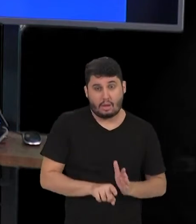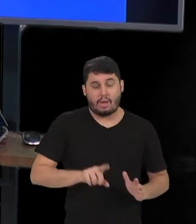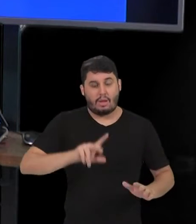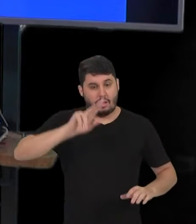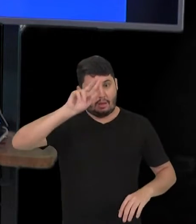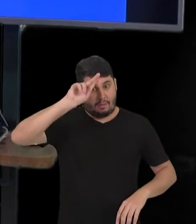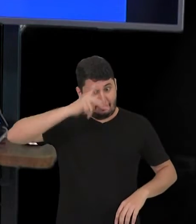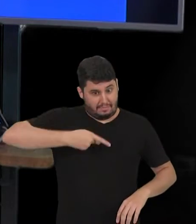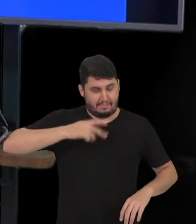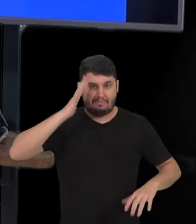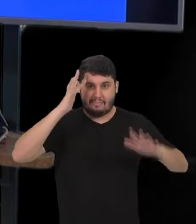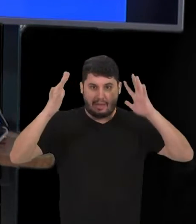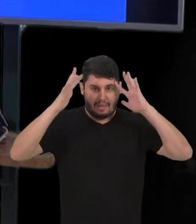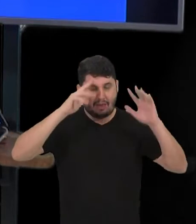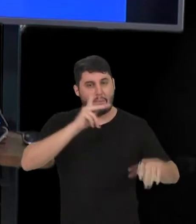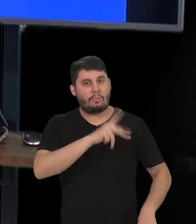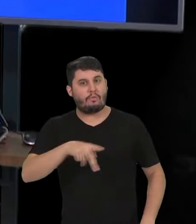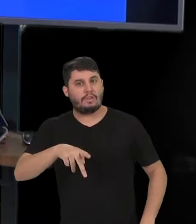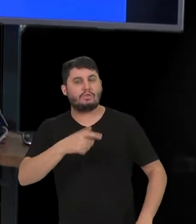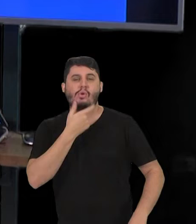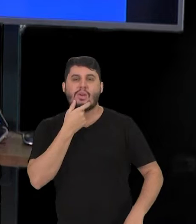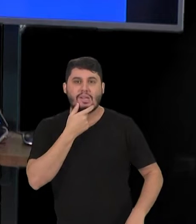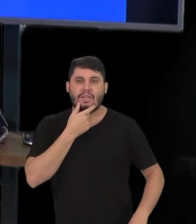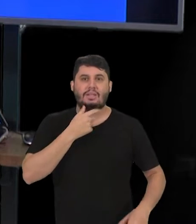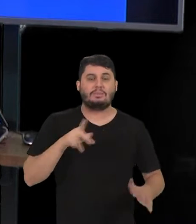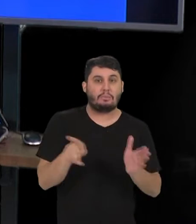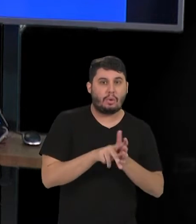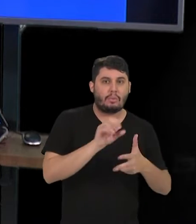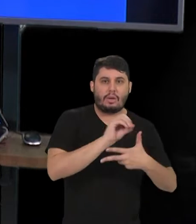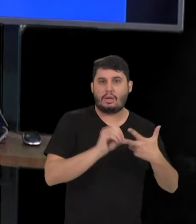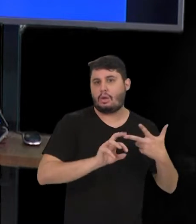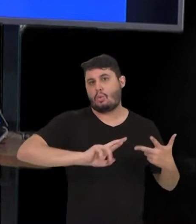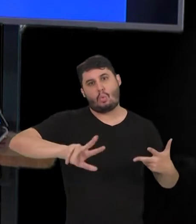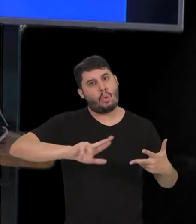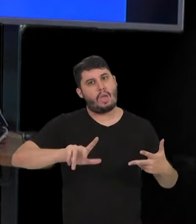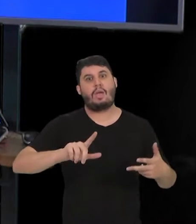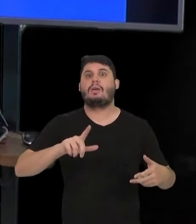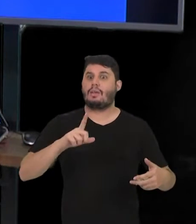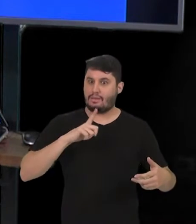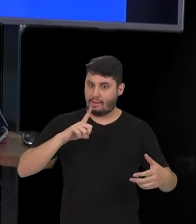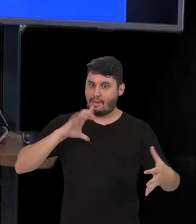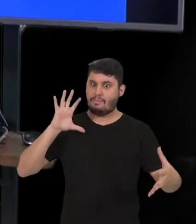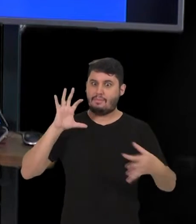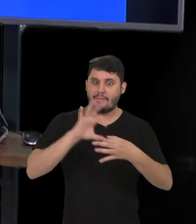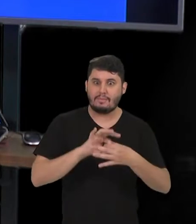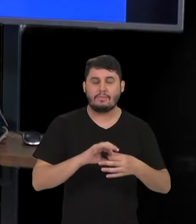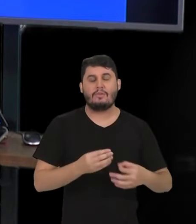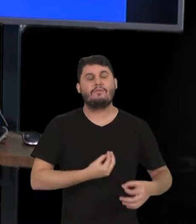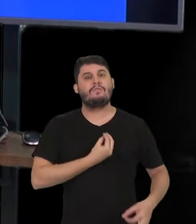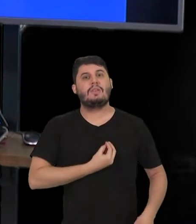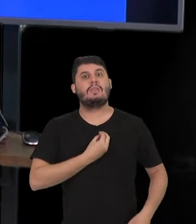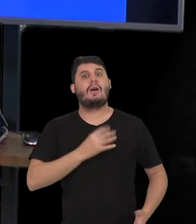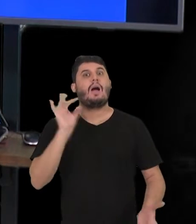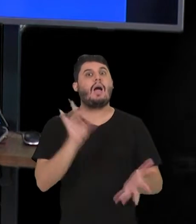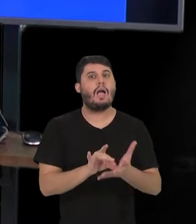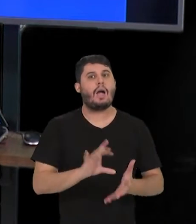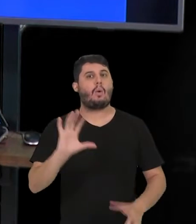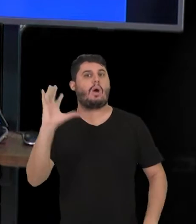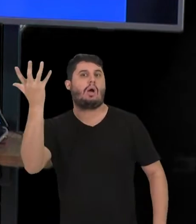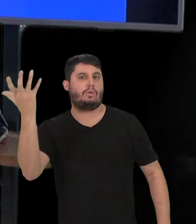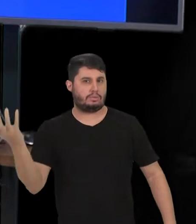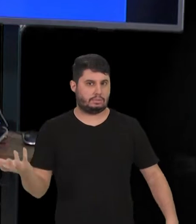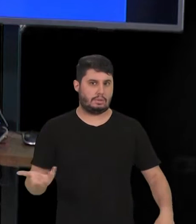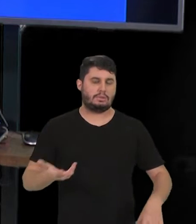Enem, não. Elas são retiradas da vida real. Então, pode ter uma palavra no começo que você nunca viu, emperra nela, desanima e acaba chutando a